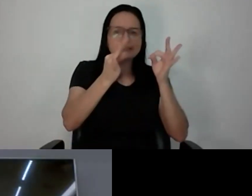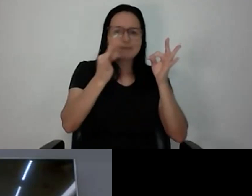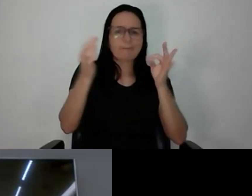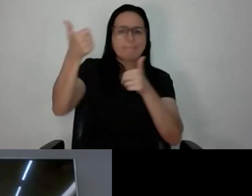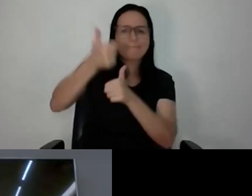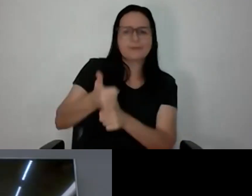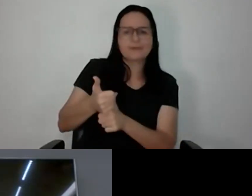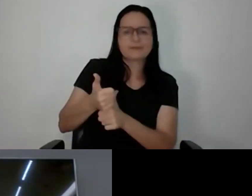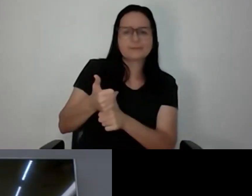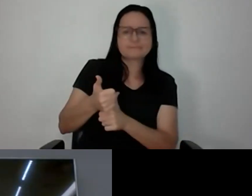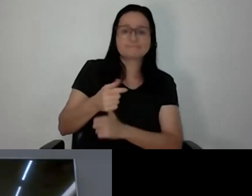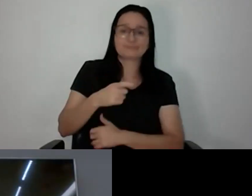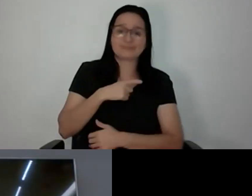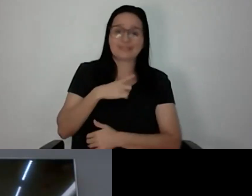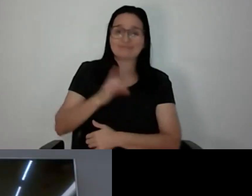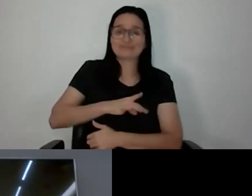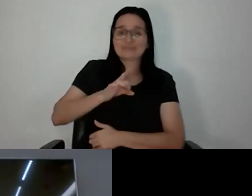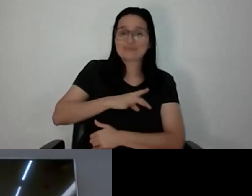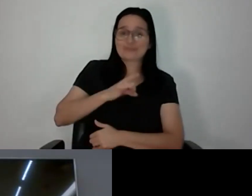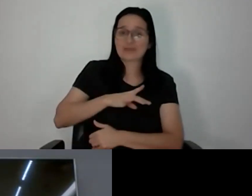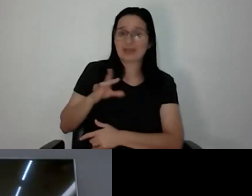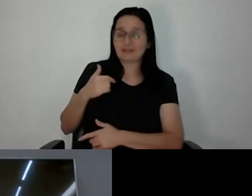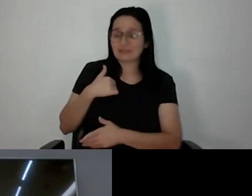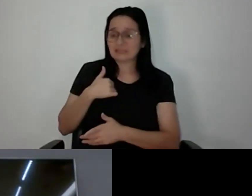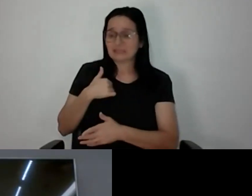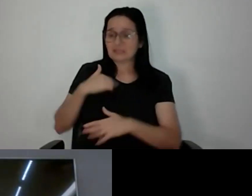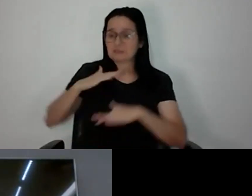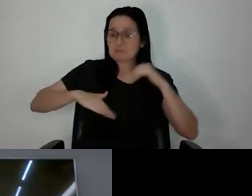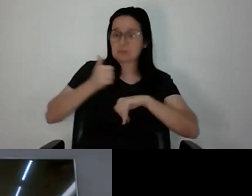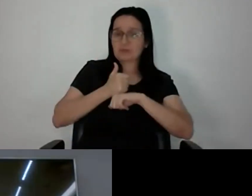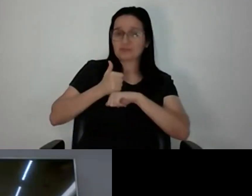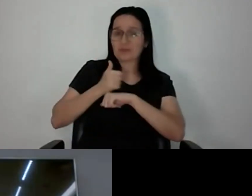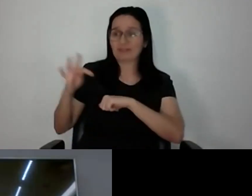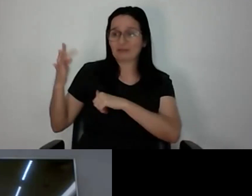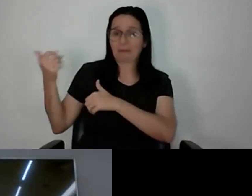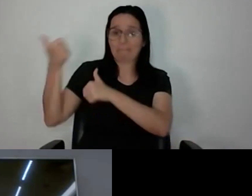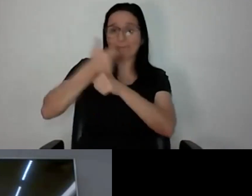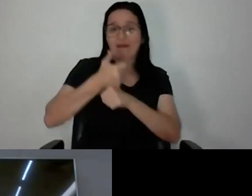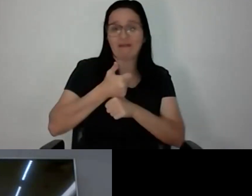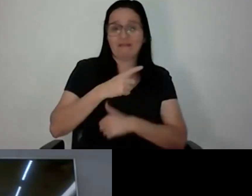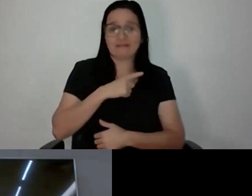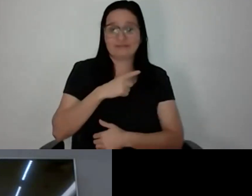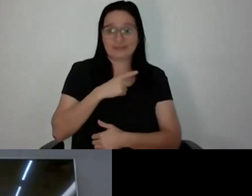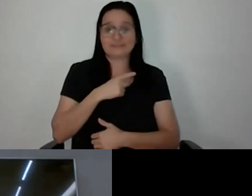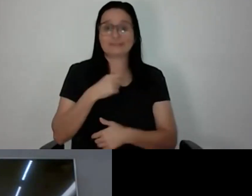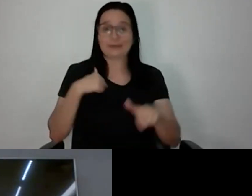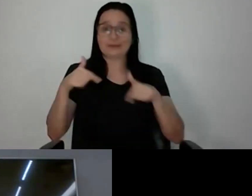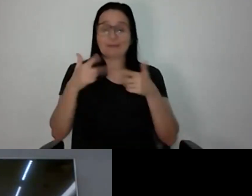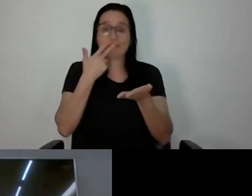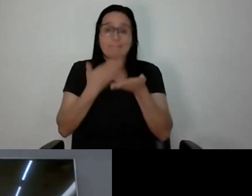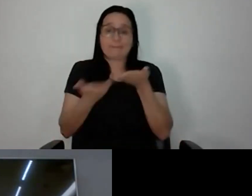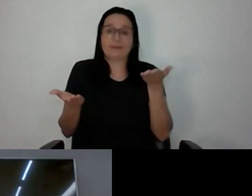pessoas ainda têm esse receio de que a tecnologia iria roubar, né, entre aspas, o posto de trabalho dele,